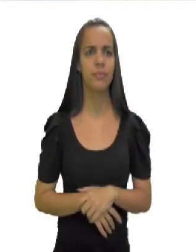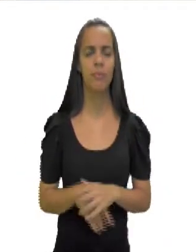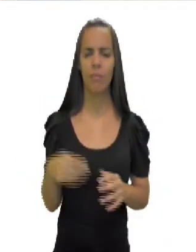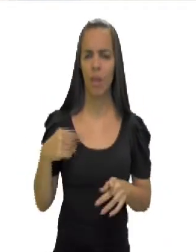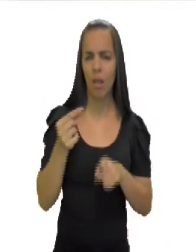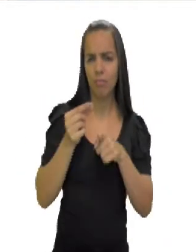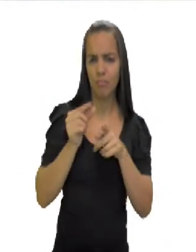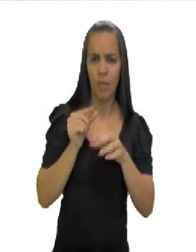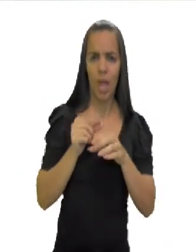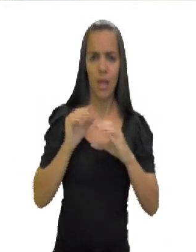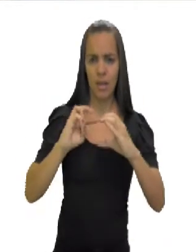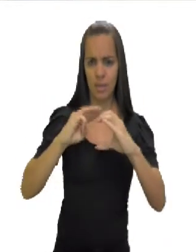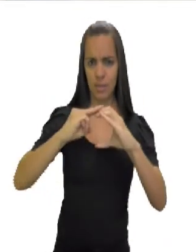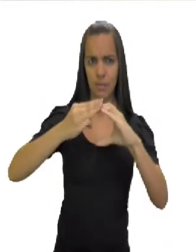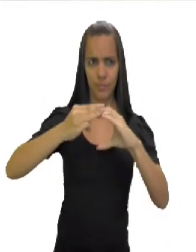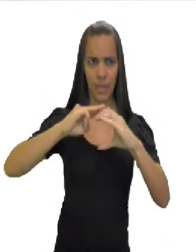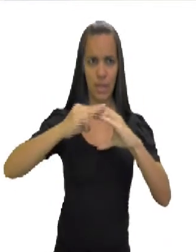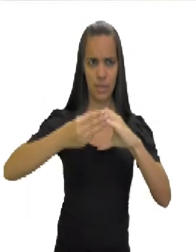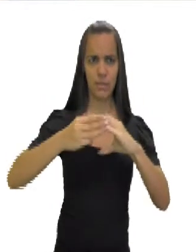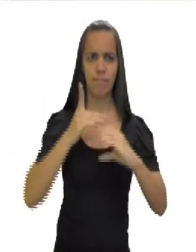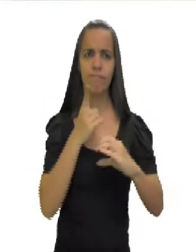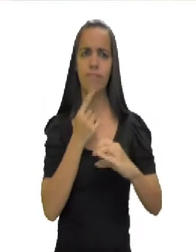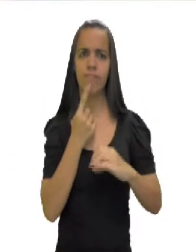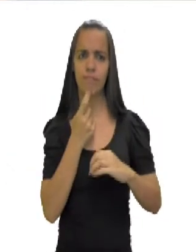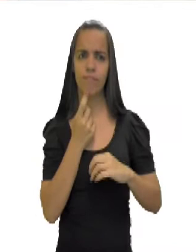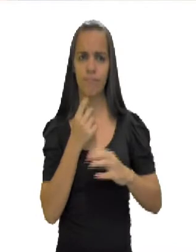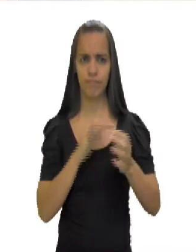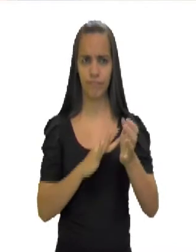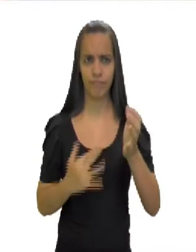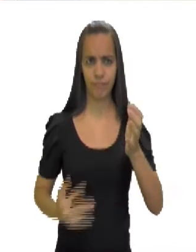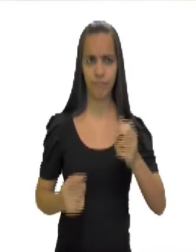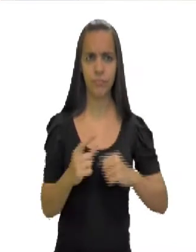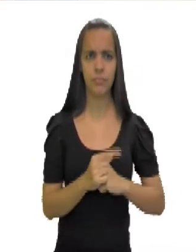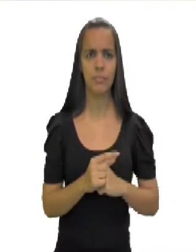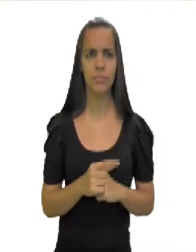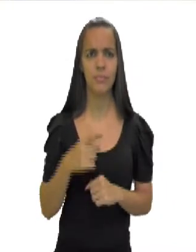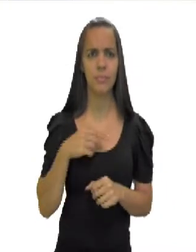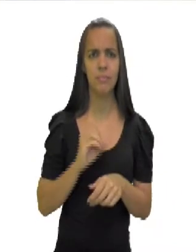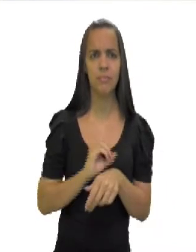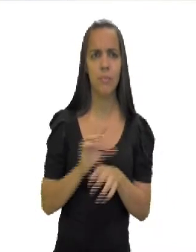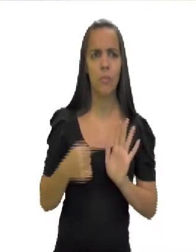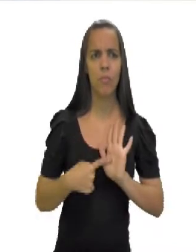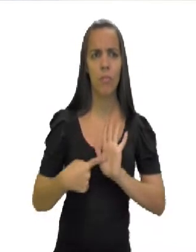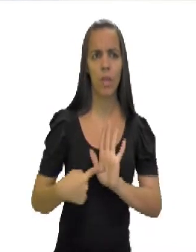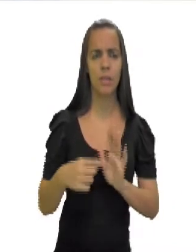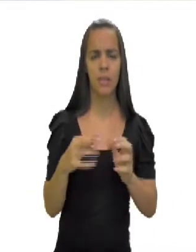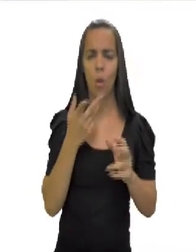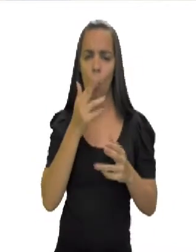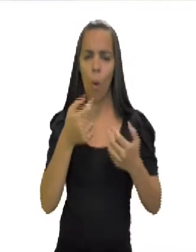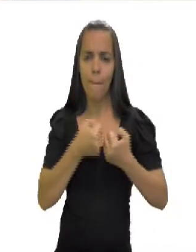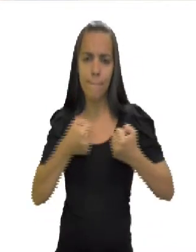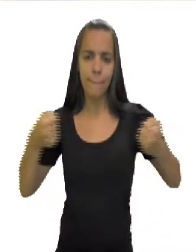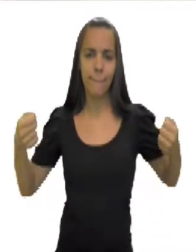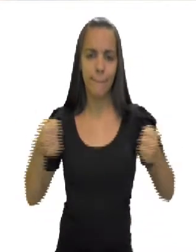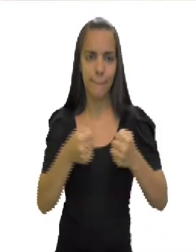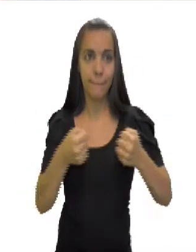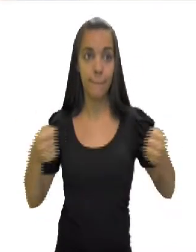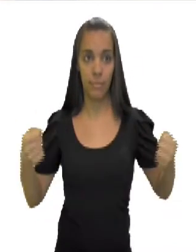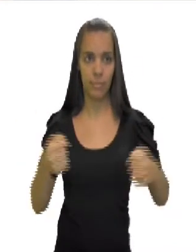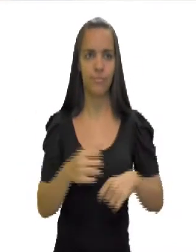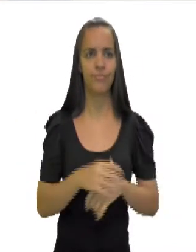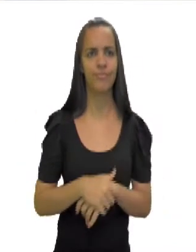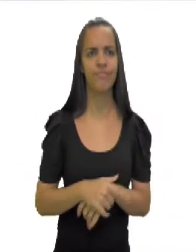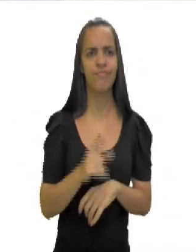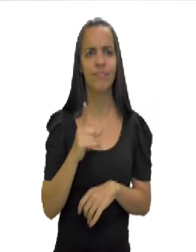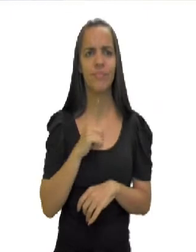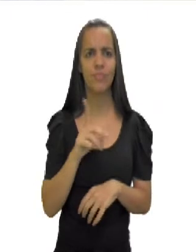células vermelhas do sangue ficam estancadas por uma malha que se forma onde há o coágulo. Chamamos de